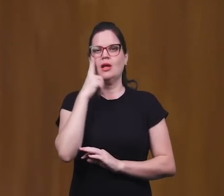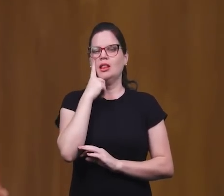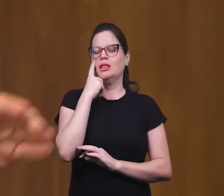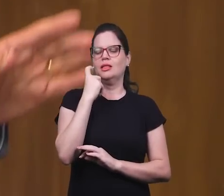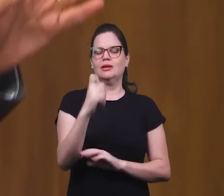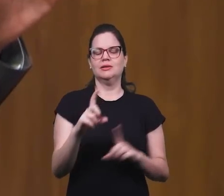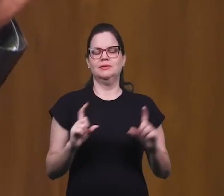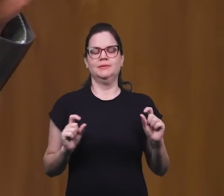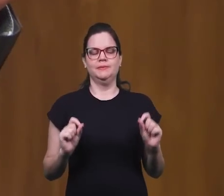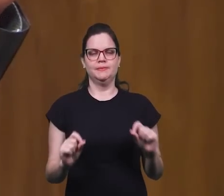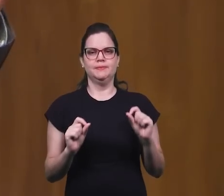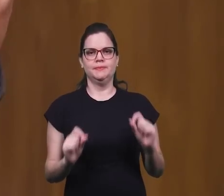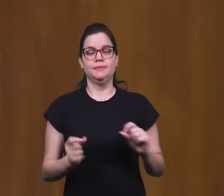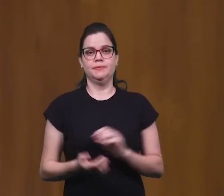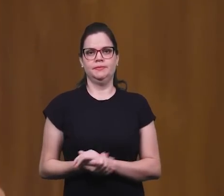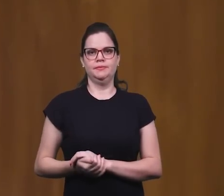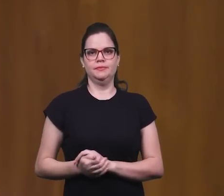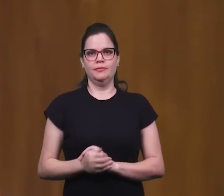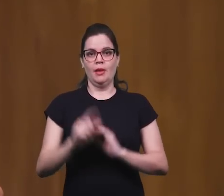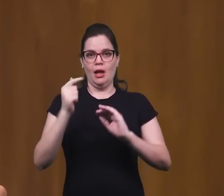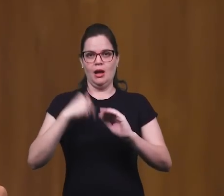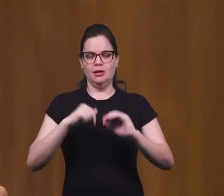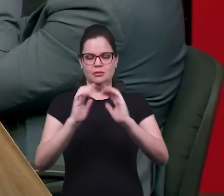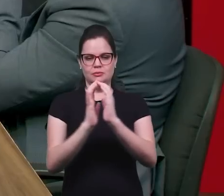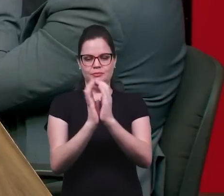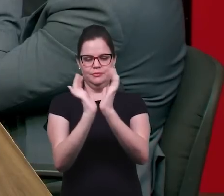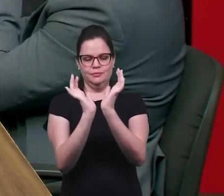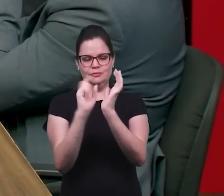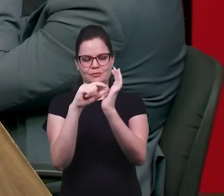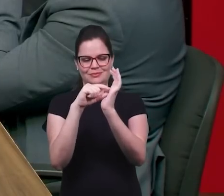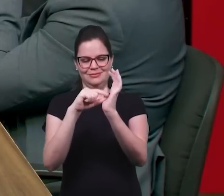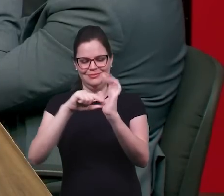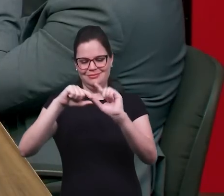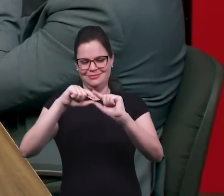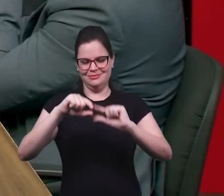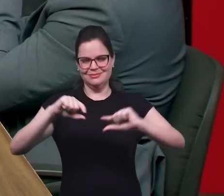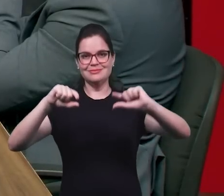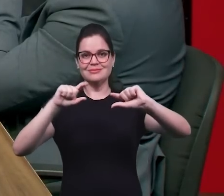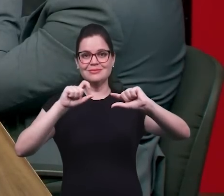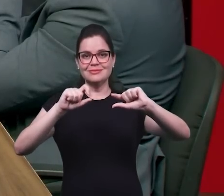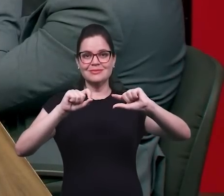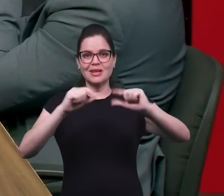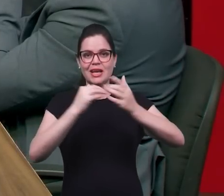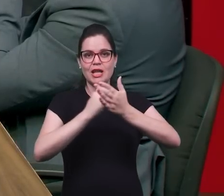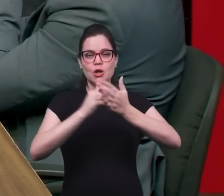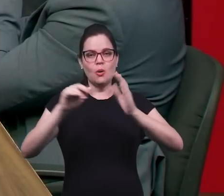que o córtex auditivo, quando ele começa a